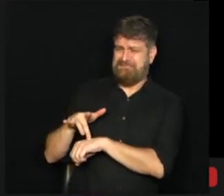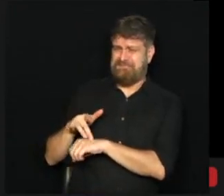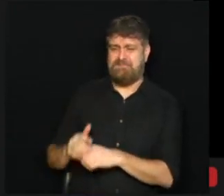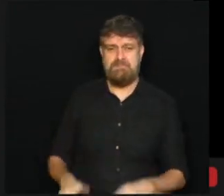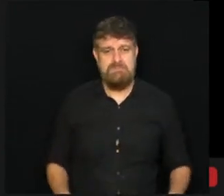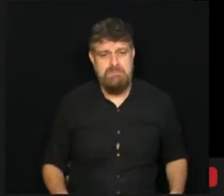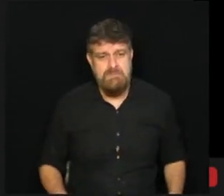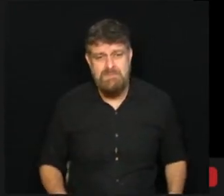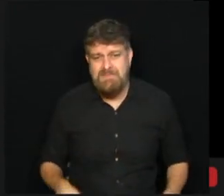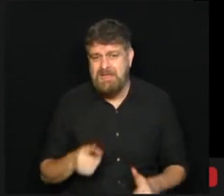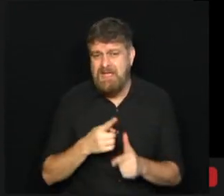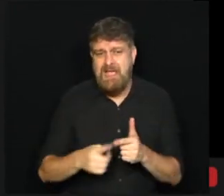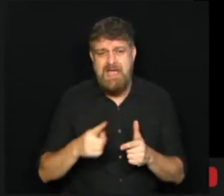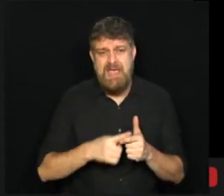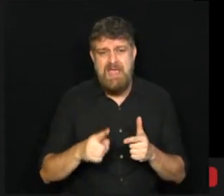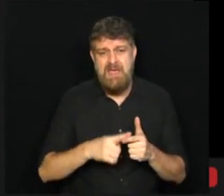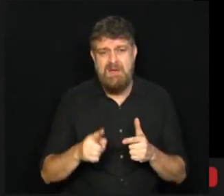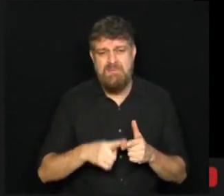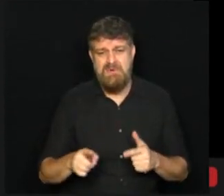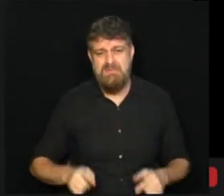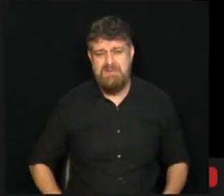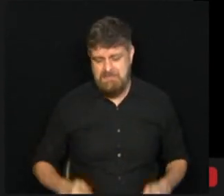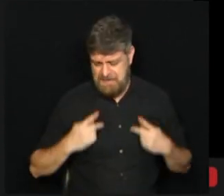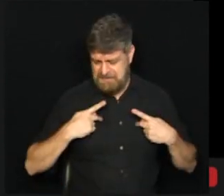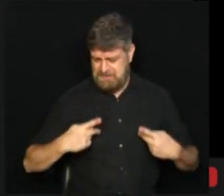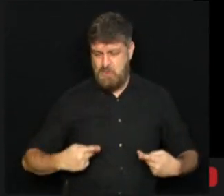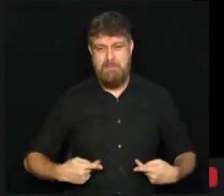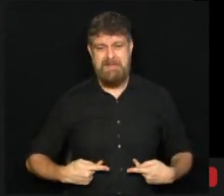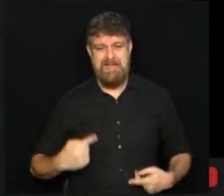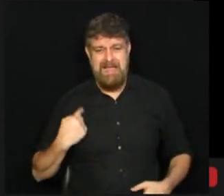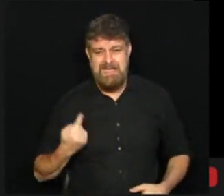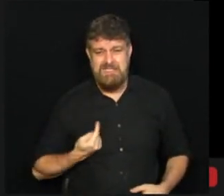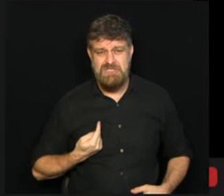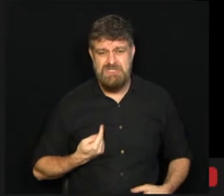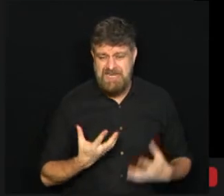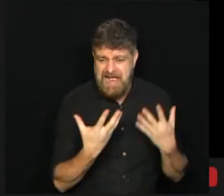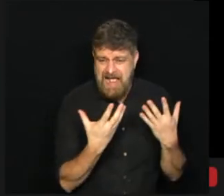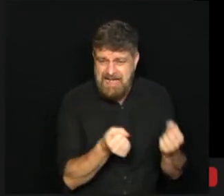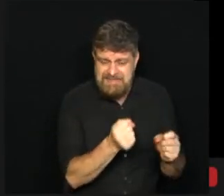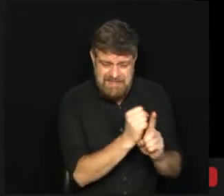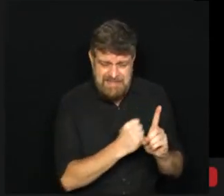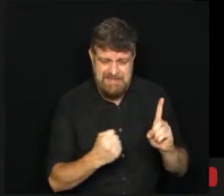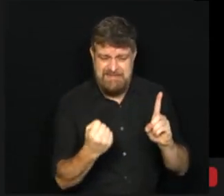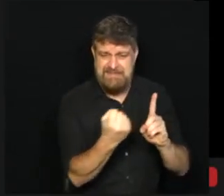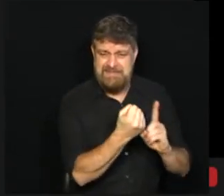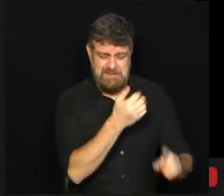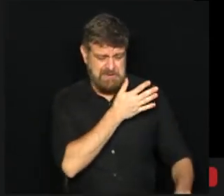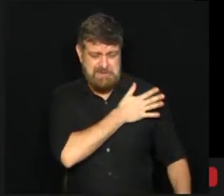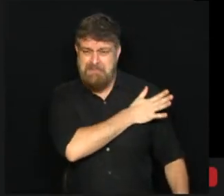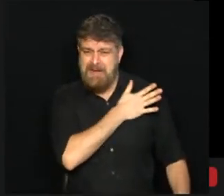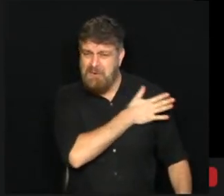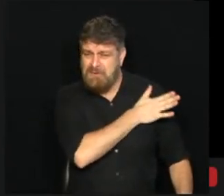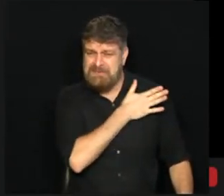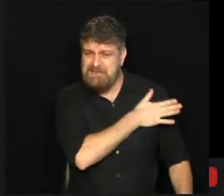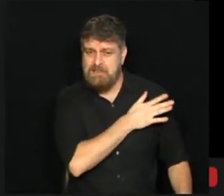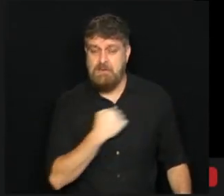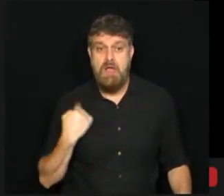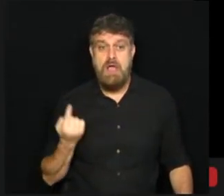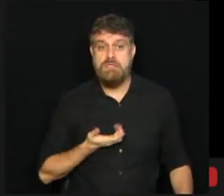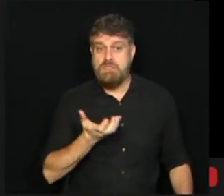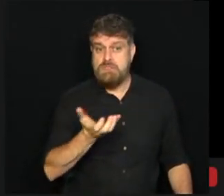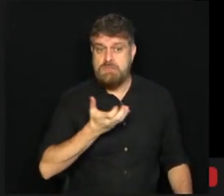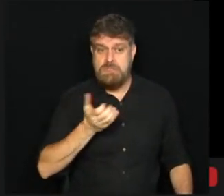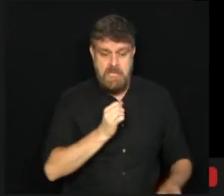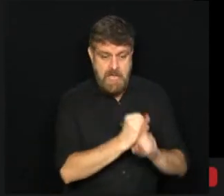é um problema de civilidade, é um problema de se ver se a gente vai aceitar conviver numa sociedade preconceituosa ou se a gente vai querer viver